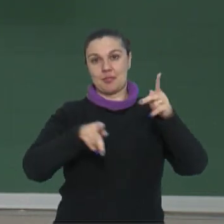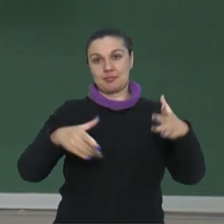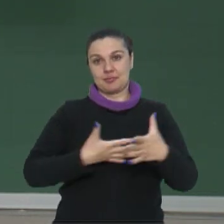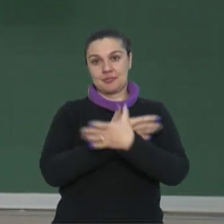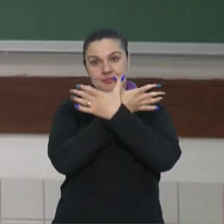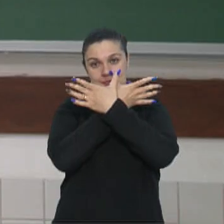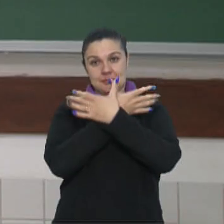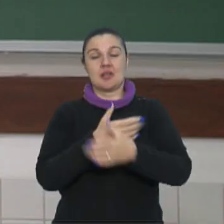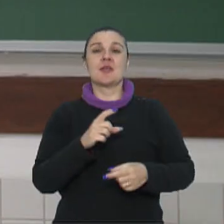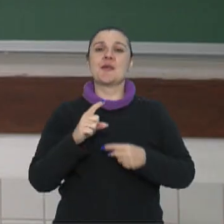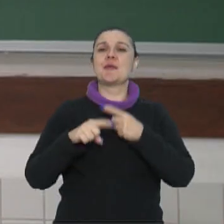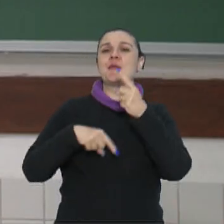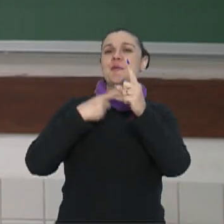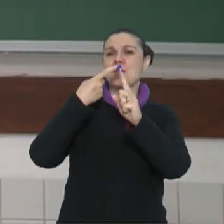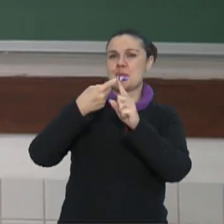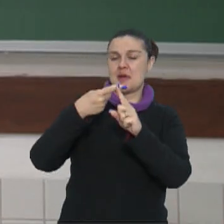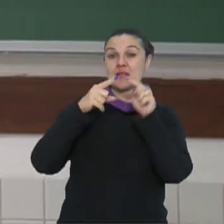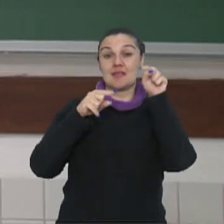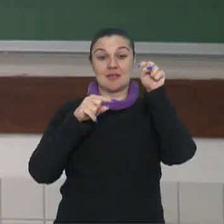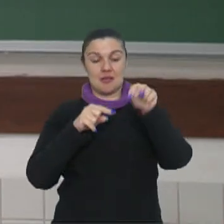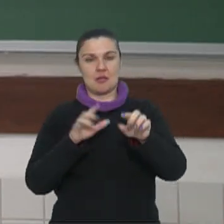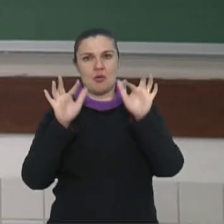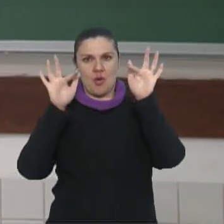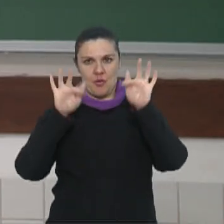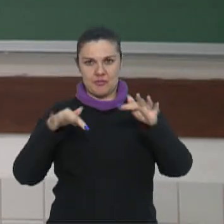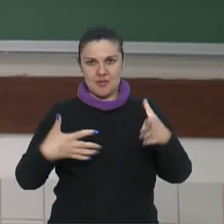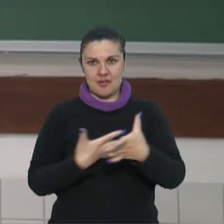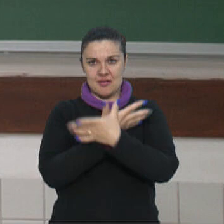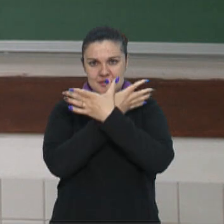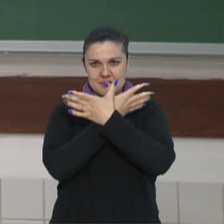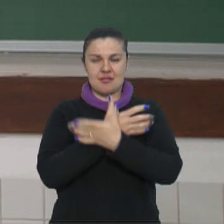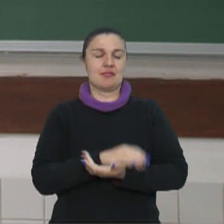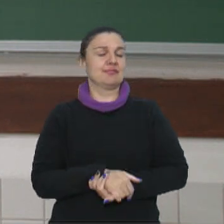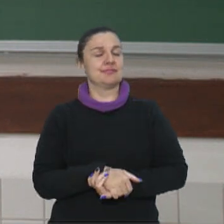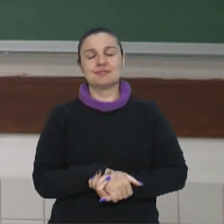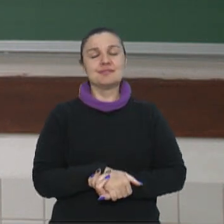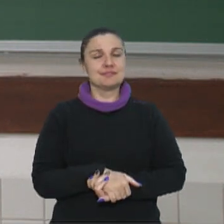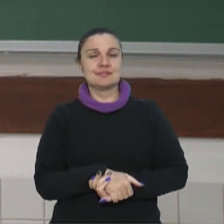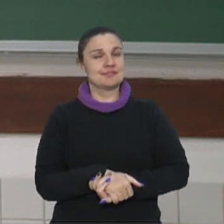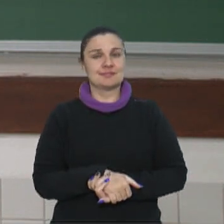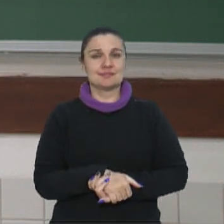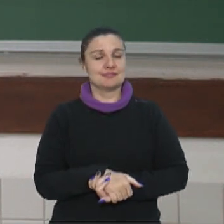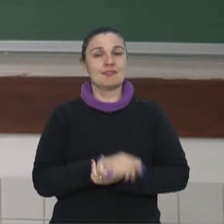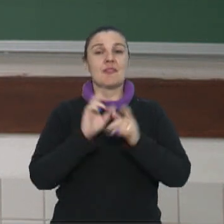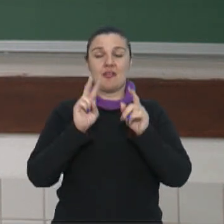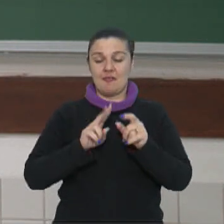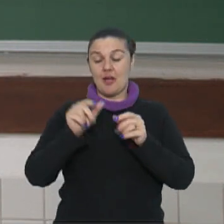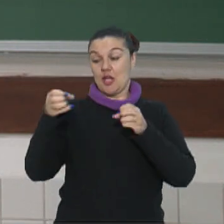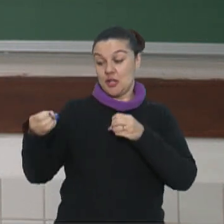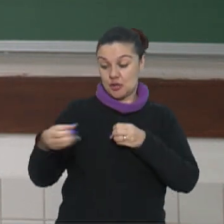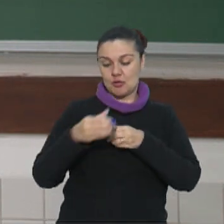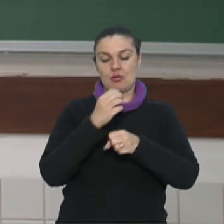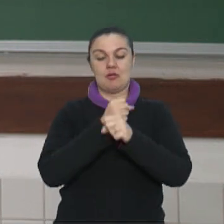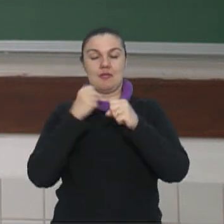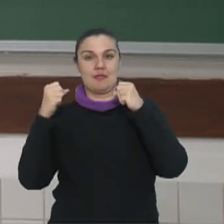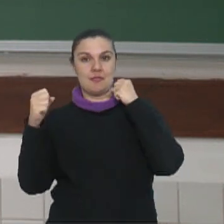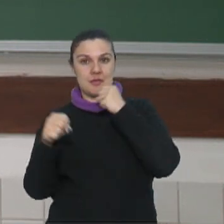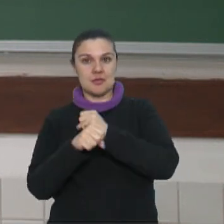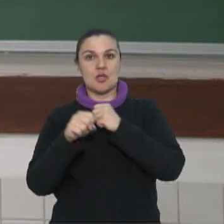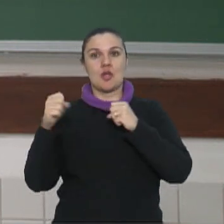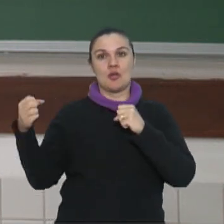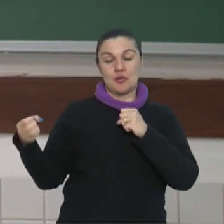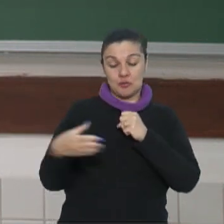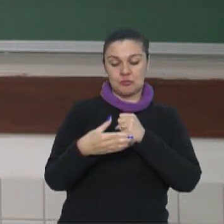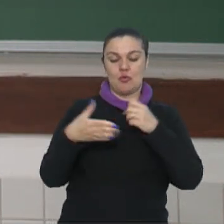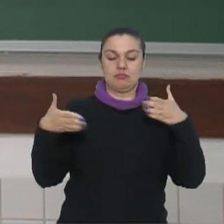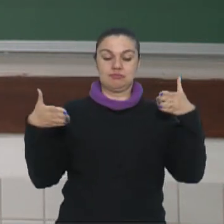também outras questões, né? Mas é o fim dos astecas? Não, na verdade nós vamos ter uma nova sociedade, né? Com a colonização